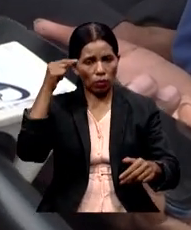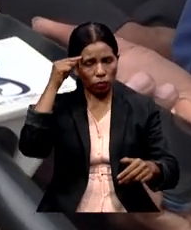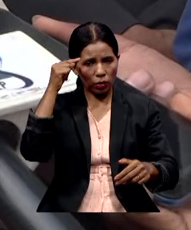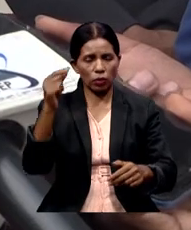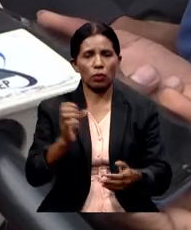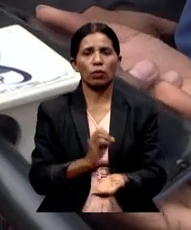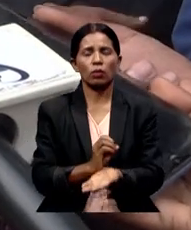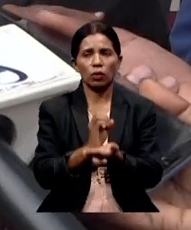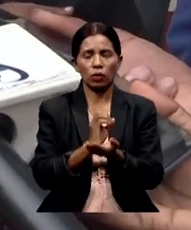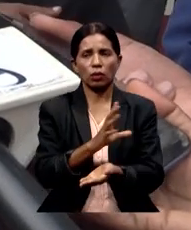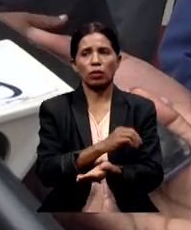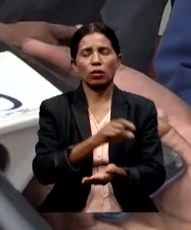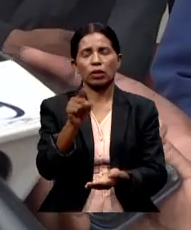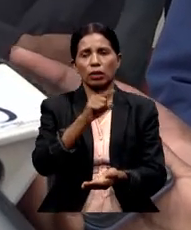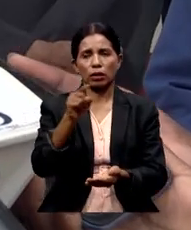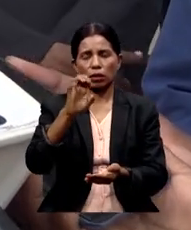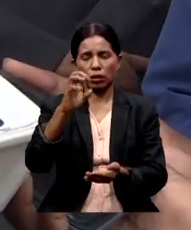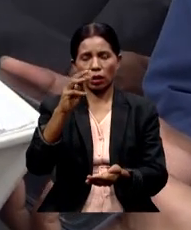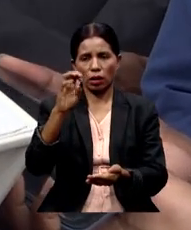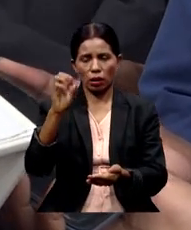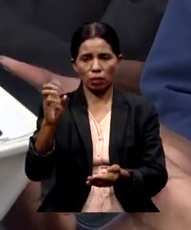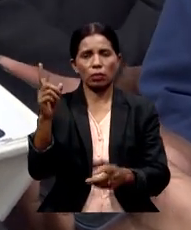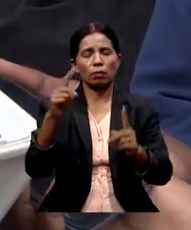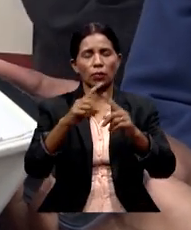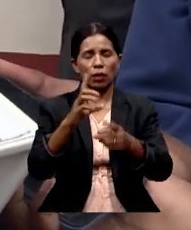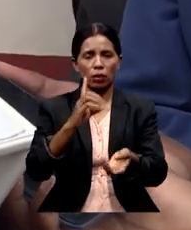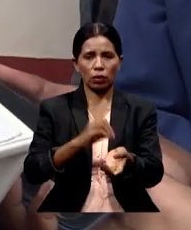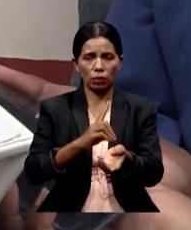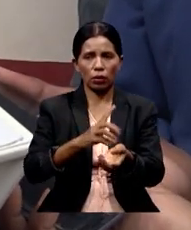Raiua ba Zem do ba doutor Maria Alcatiri né